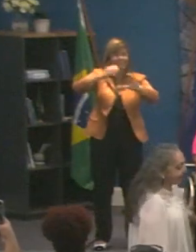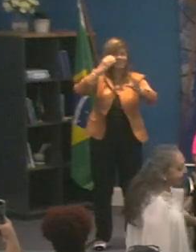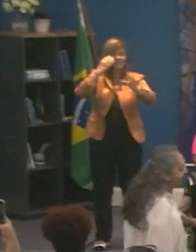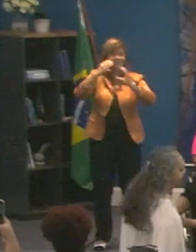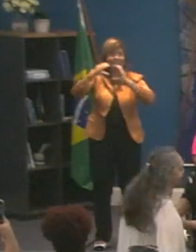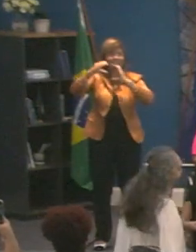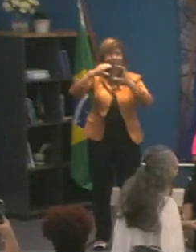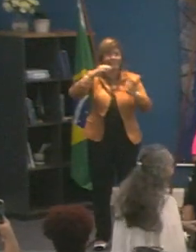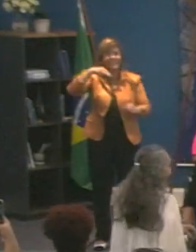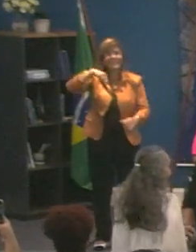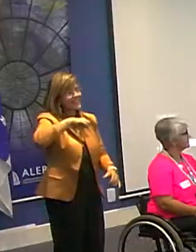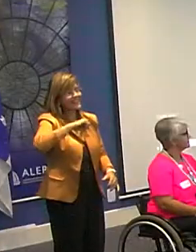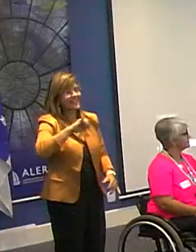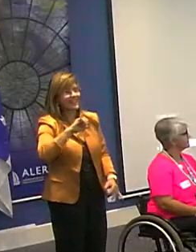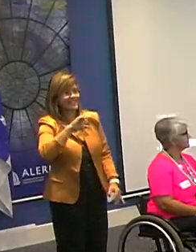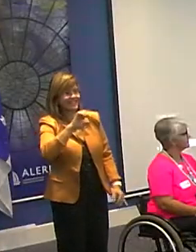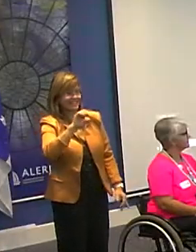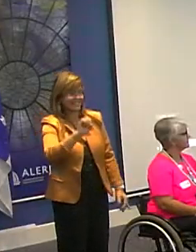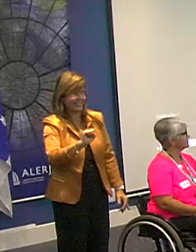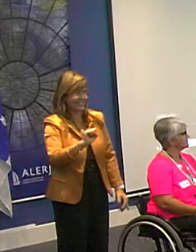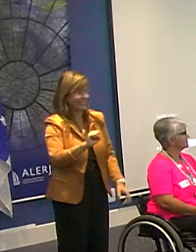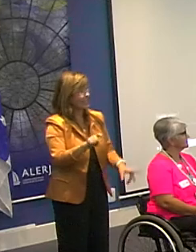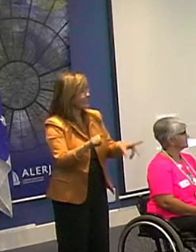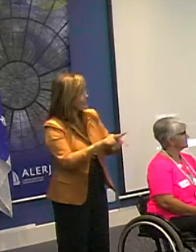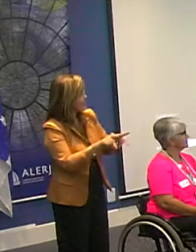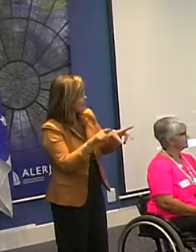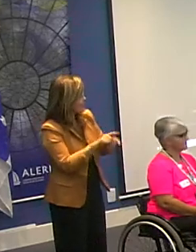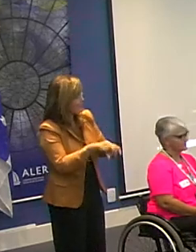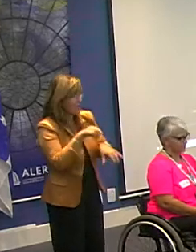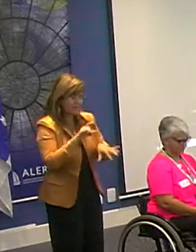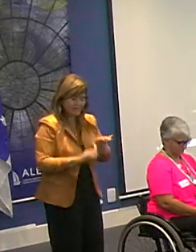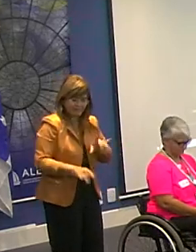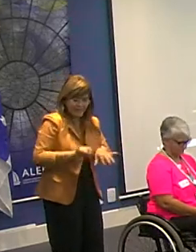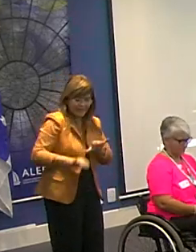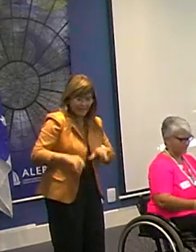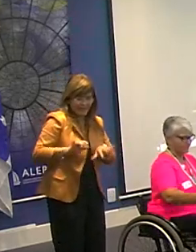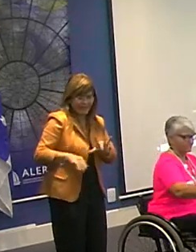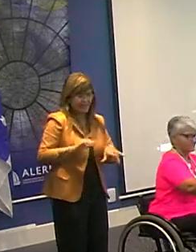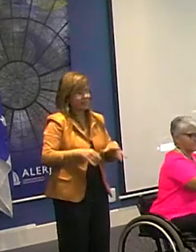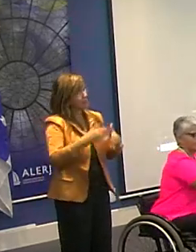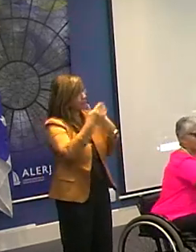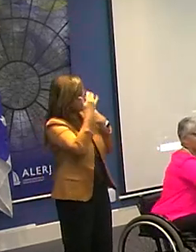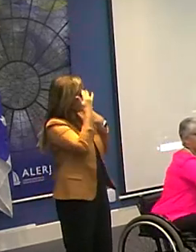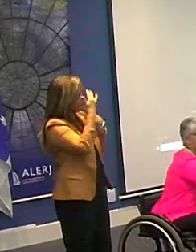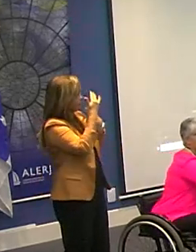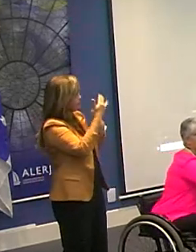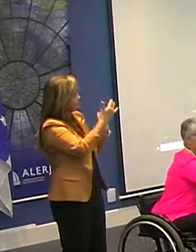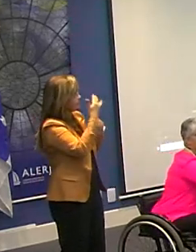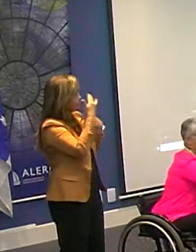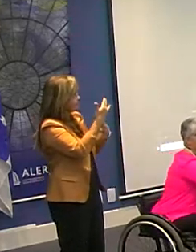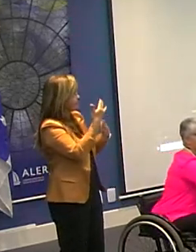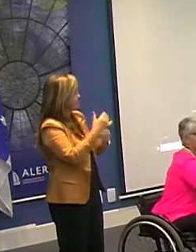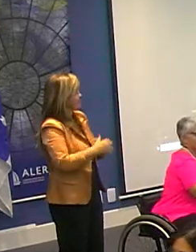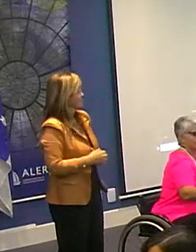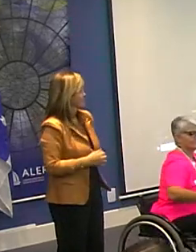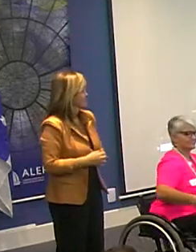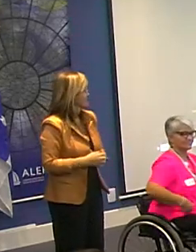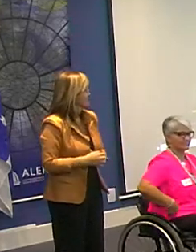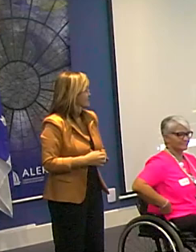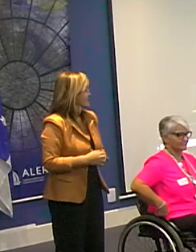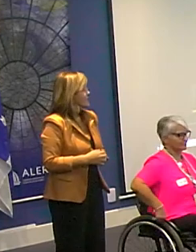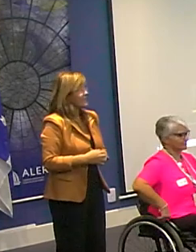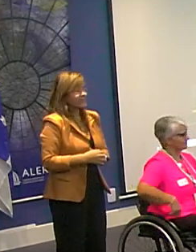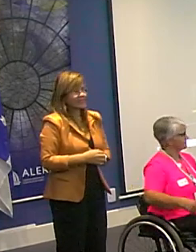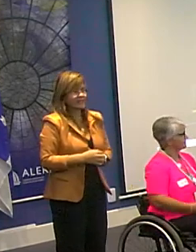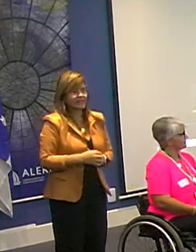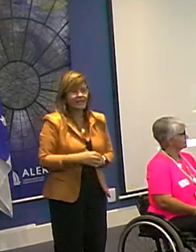Inês Helena, do nosso tecladista Lobão. Obrigado. Eu queria falar para vocês que a Inês